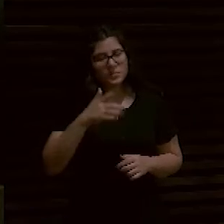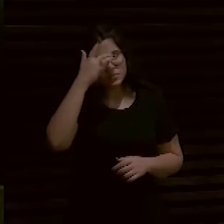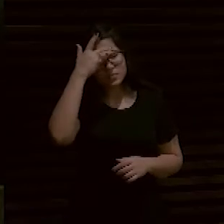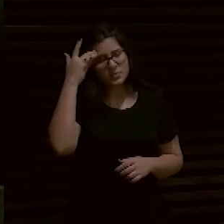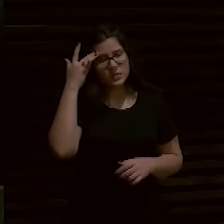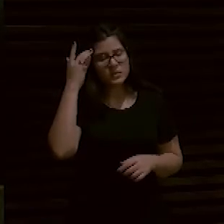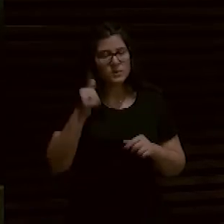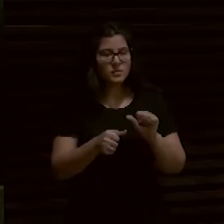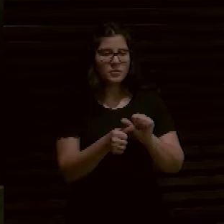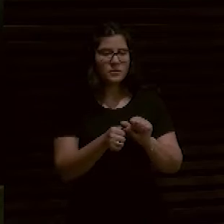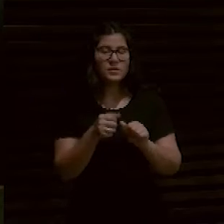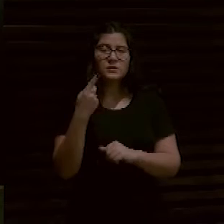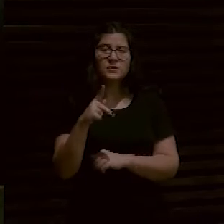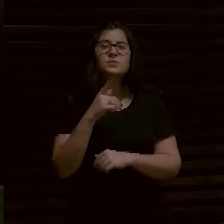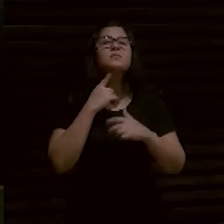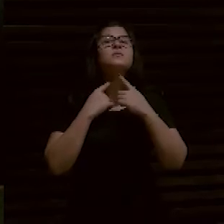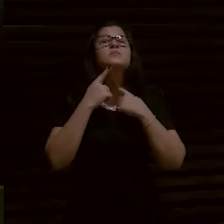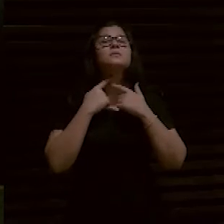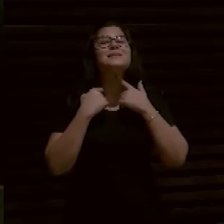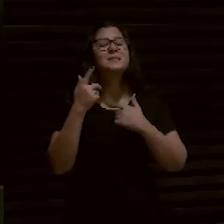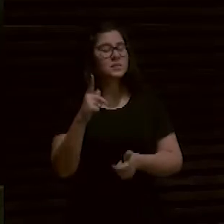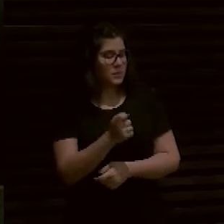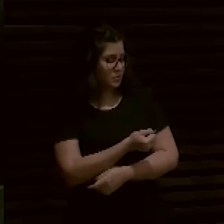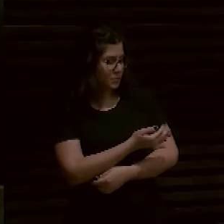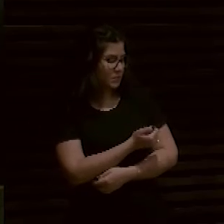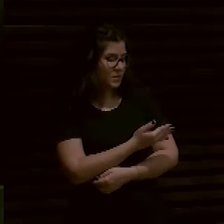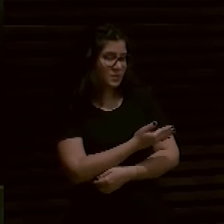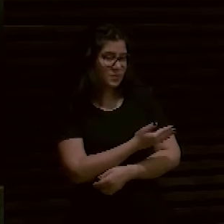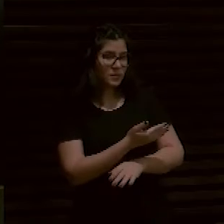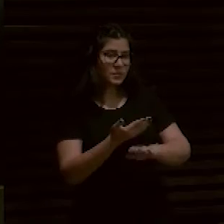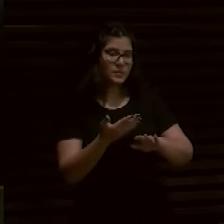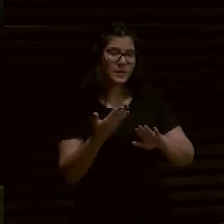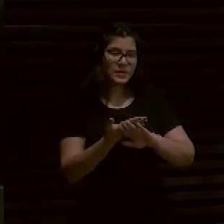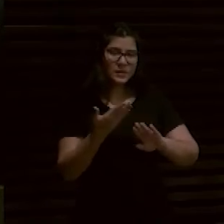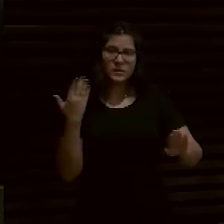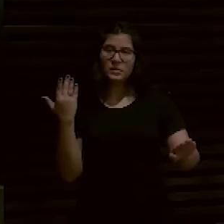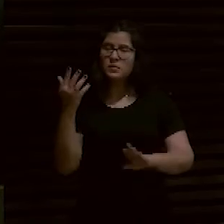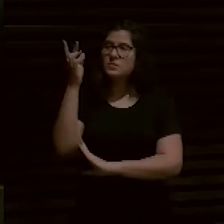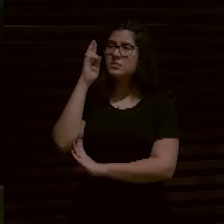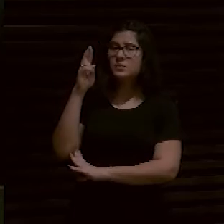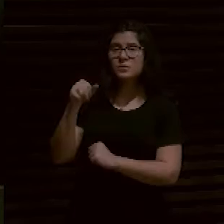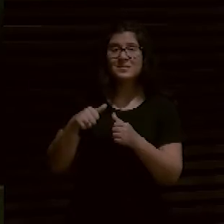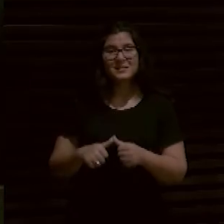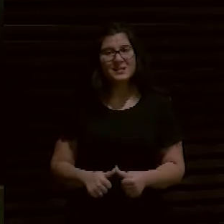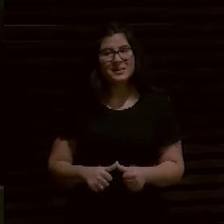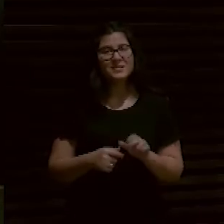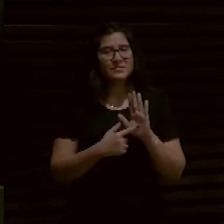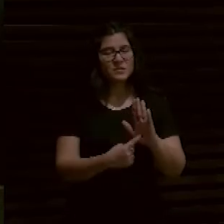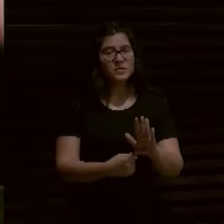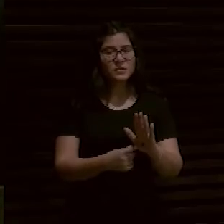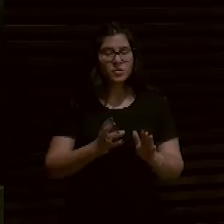vontade, do seu coração, ser apartado do Senhor. Esse é o resultado. Confiar em